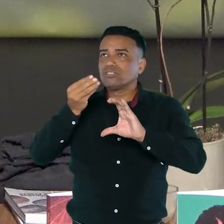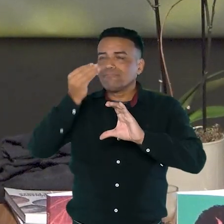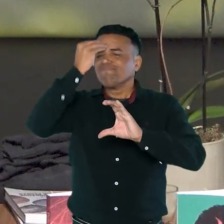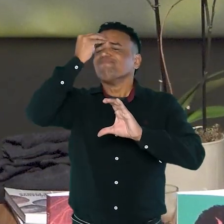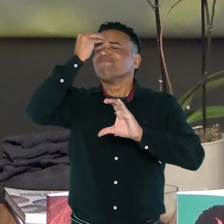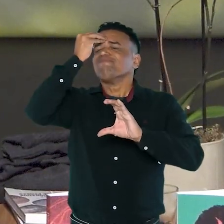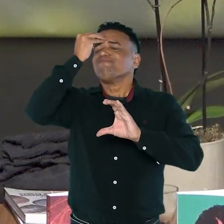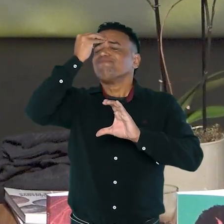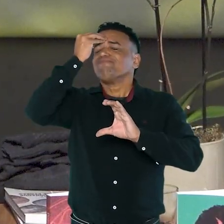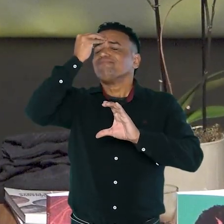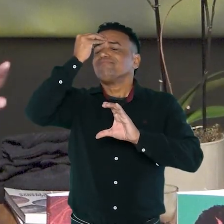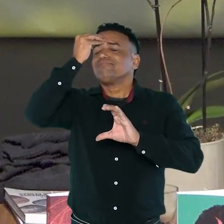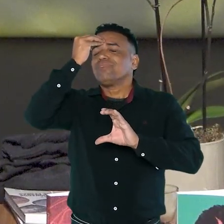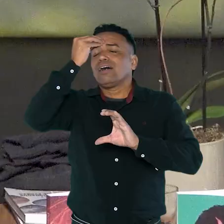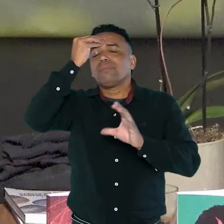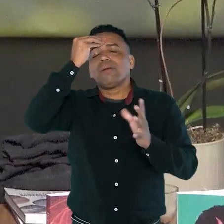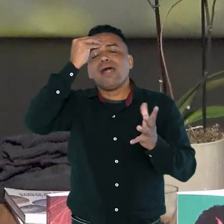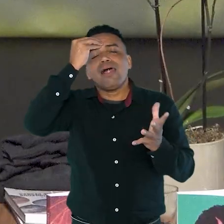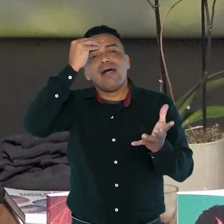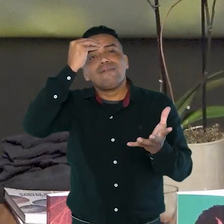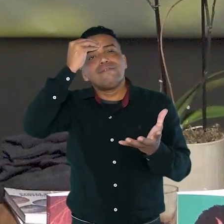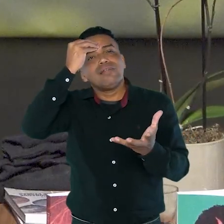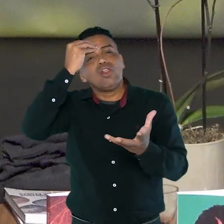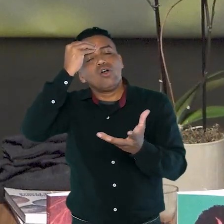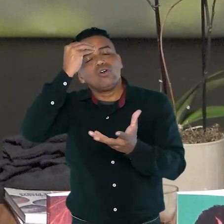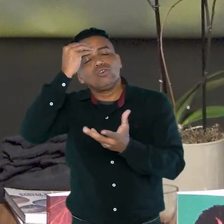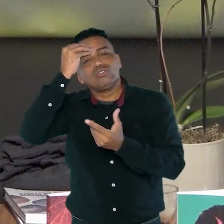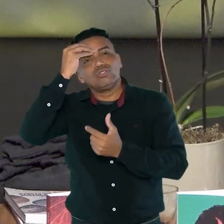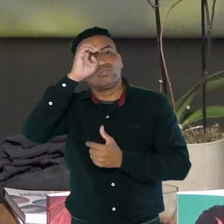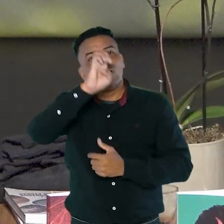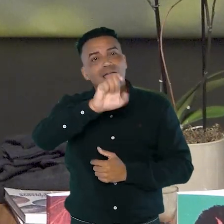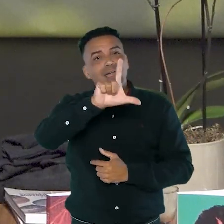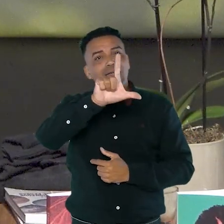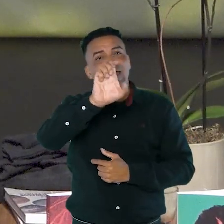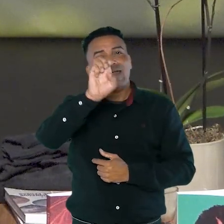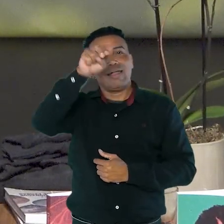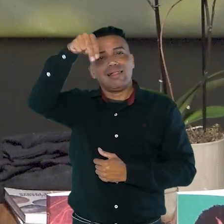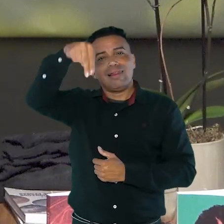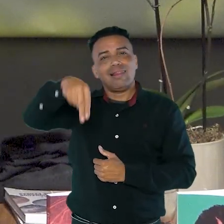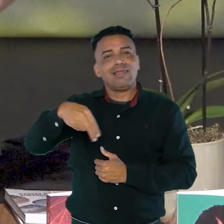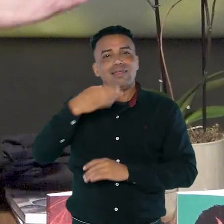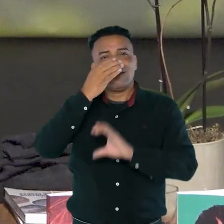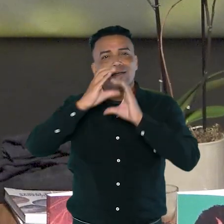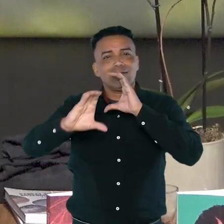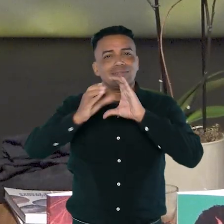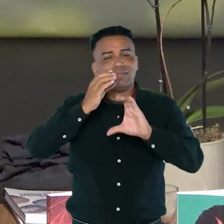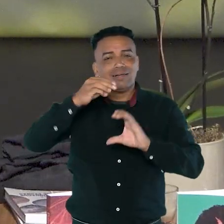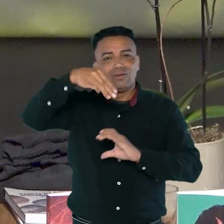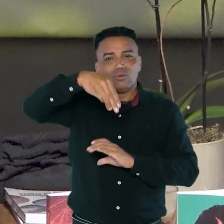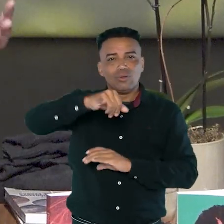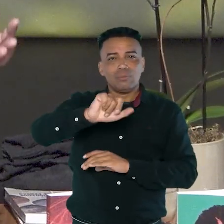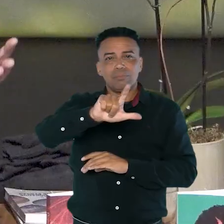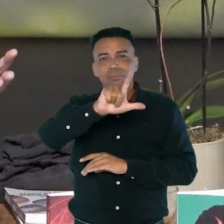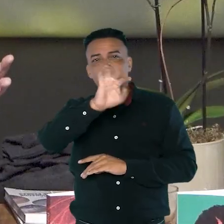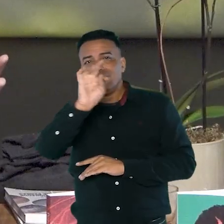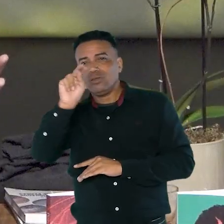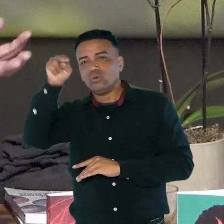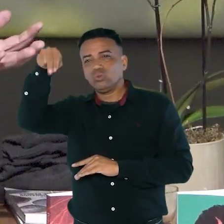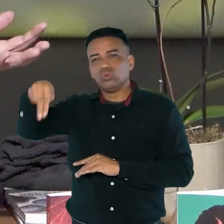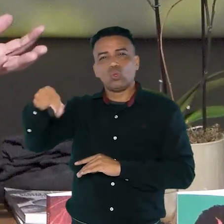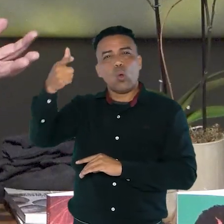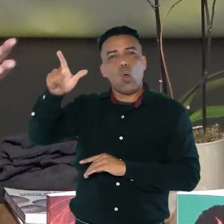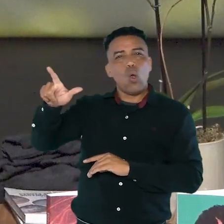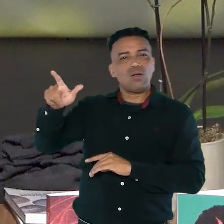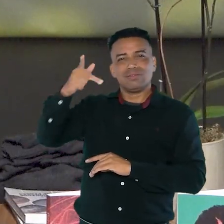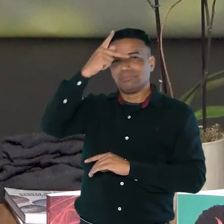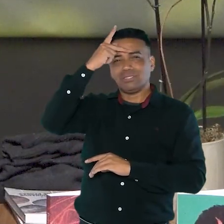cabeça. Por quê? Porque é maravilhoso, eu preciso ouvir Ellen cantando tanto Milton Nascimento como Nina Simone. Você